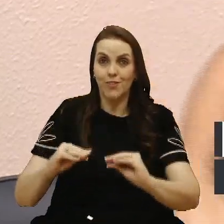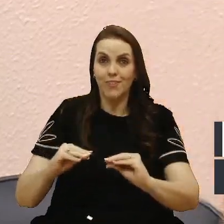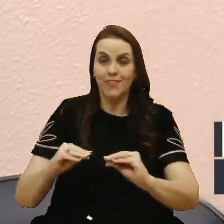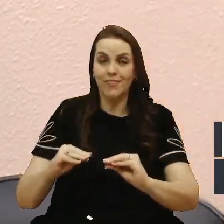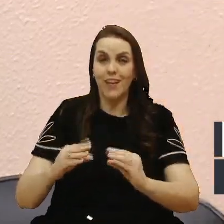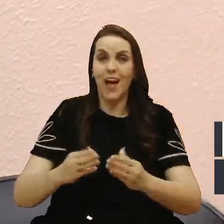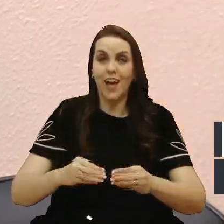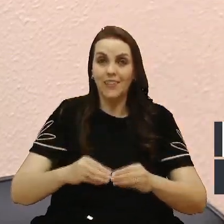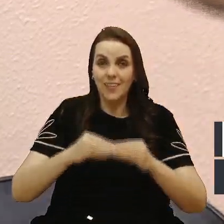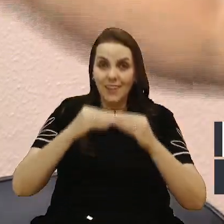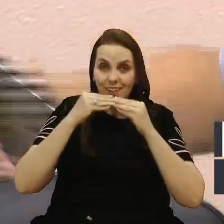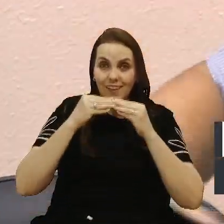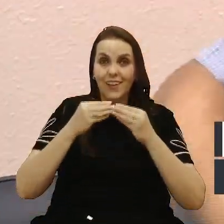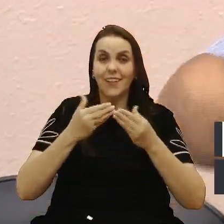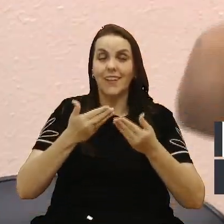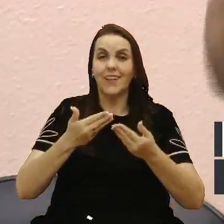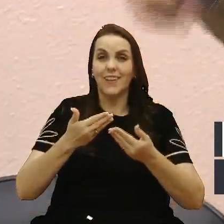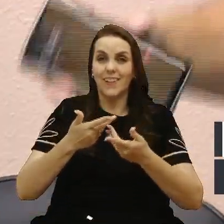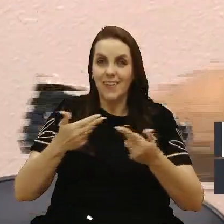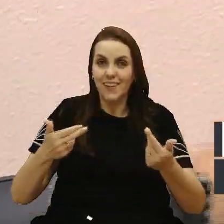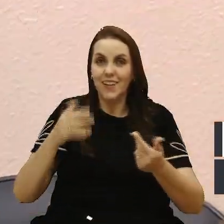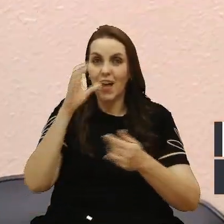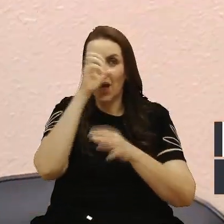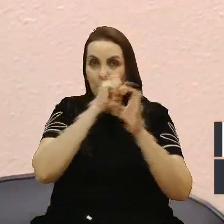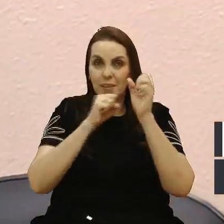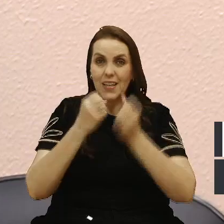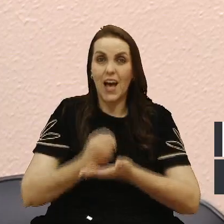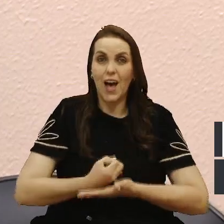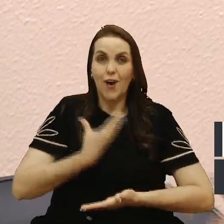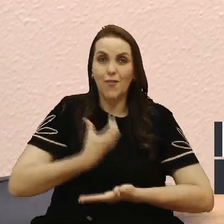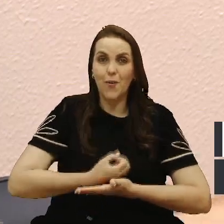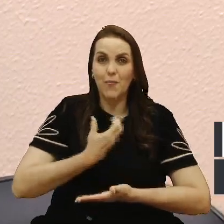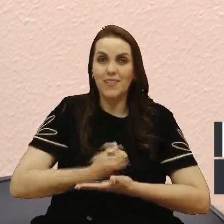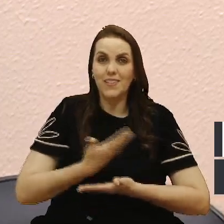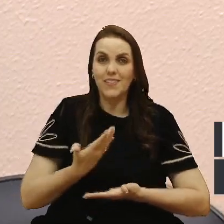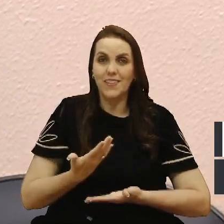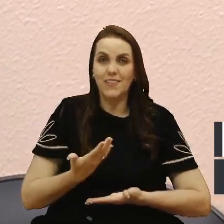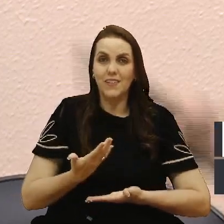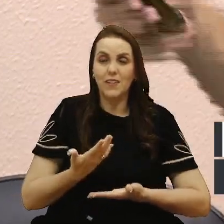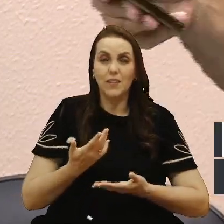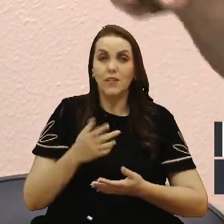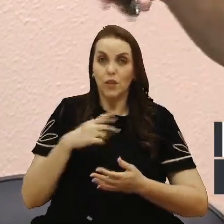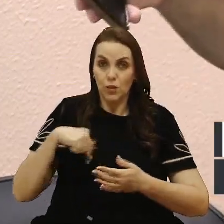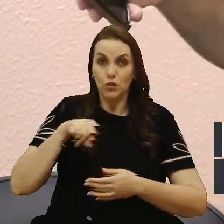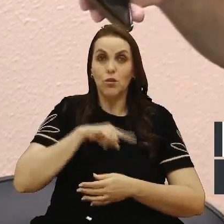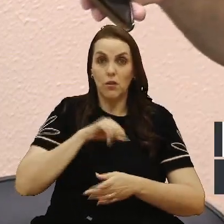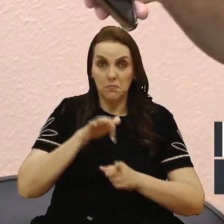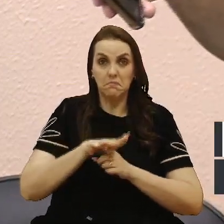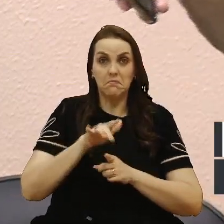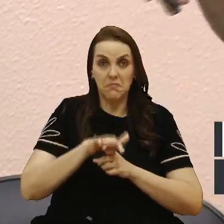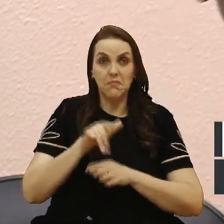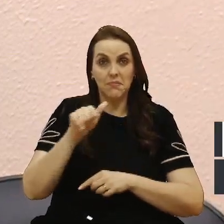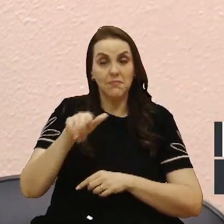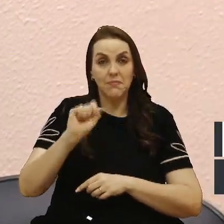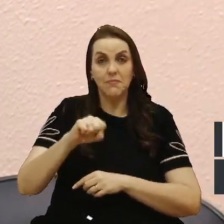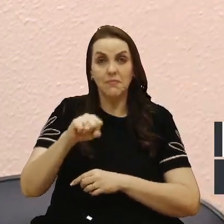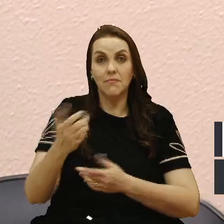a merenda, aprendendo, se alfabetizando. E acho que nós teríamos uma grande demanda, inclusive, de